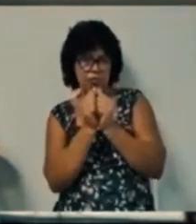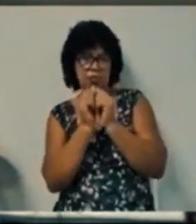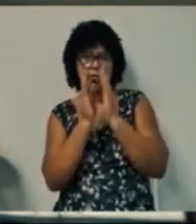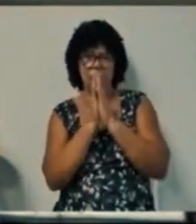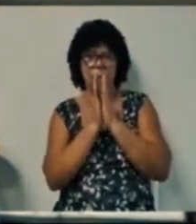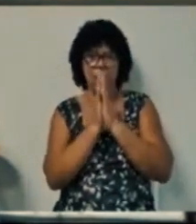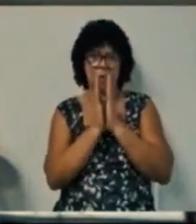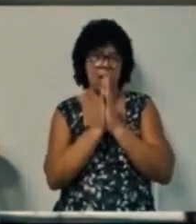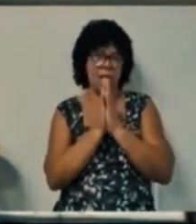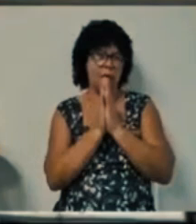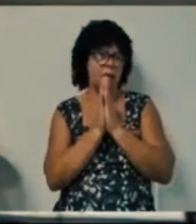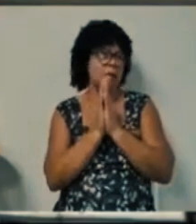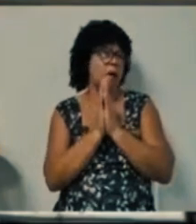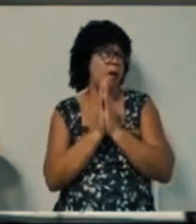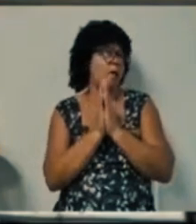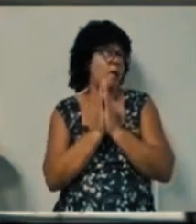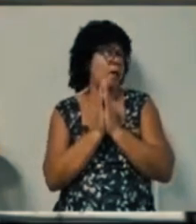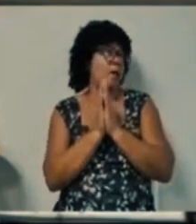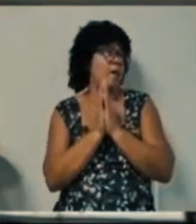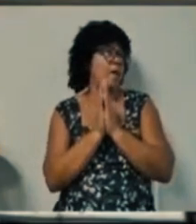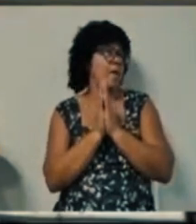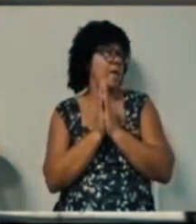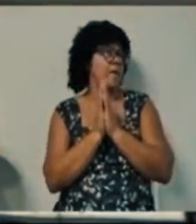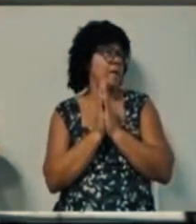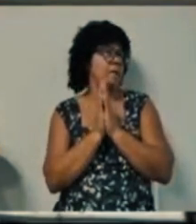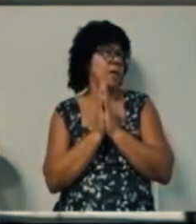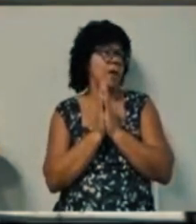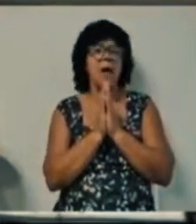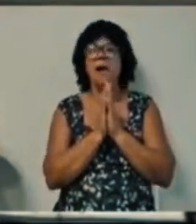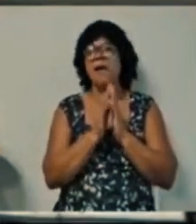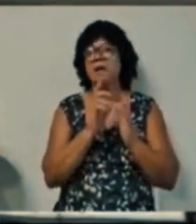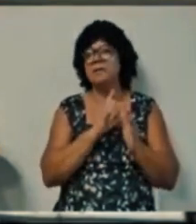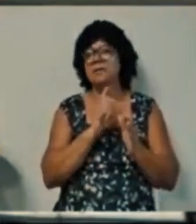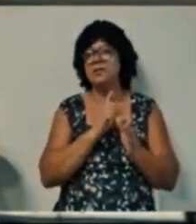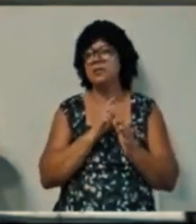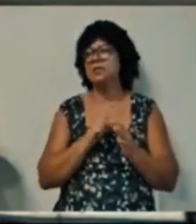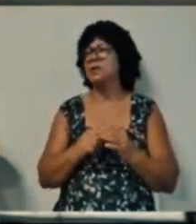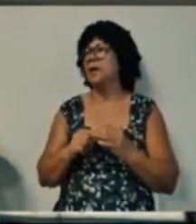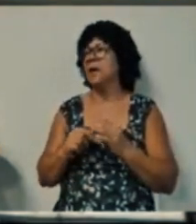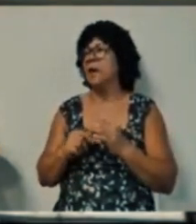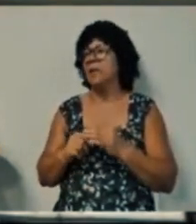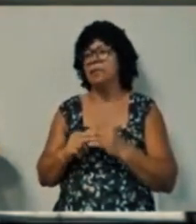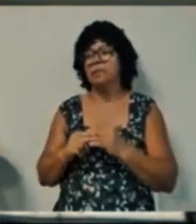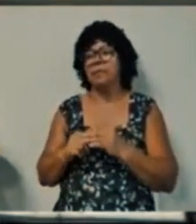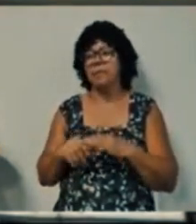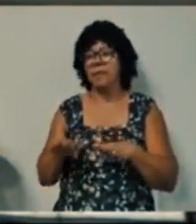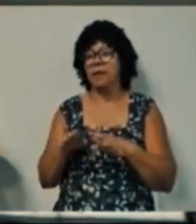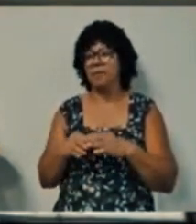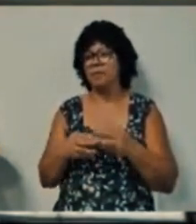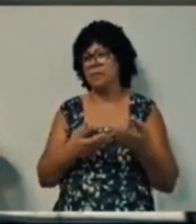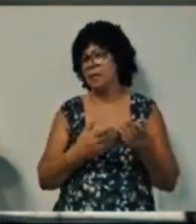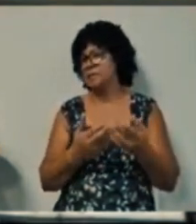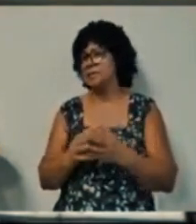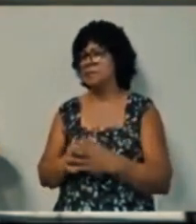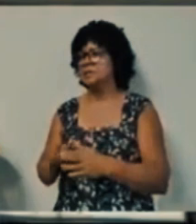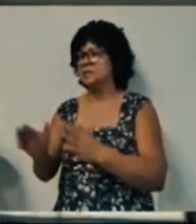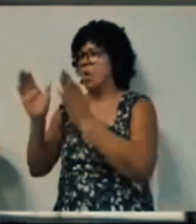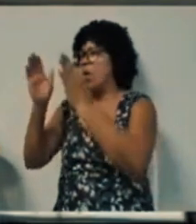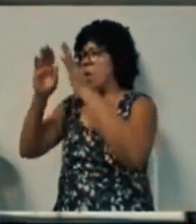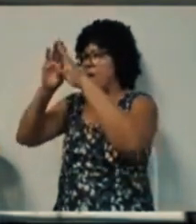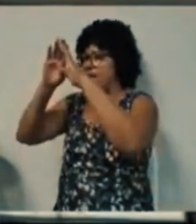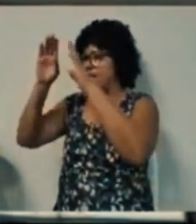pessoa desse ambiente. A idolatria, as imagens, tudo por ali.